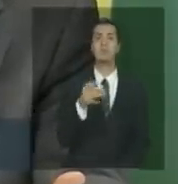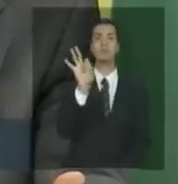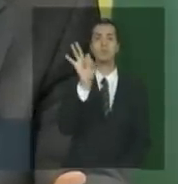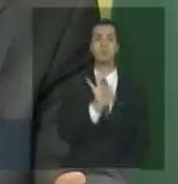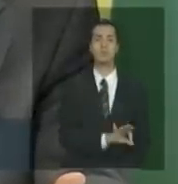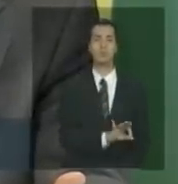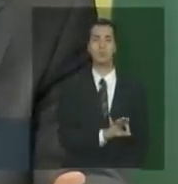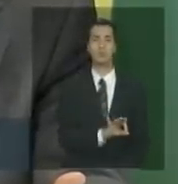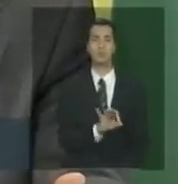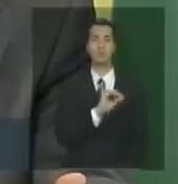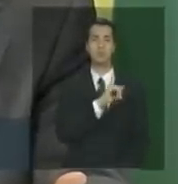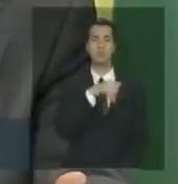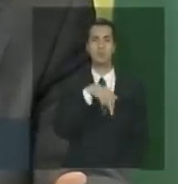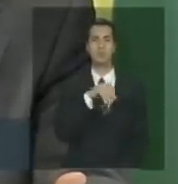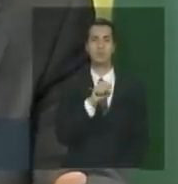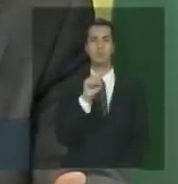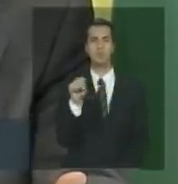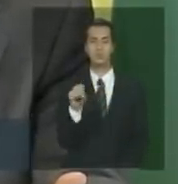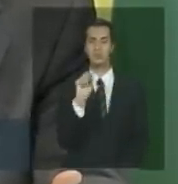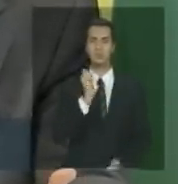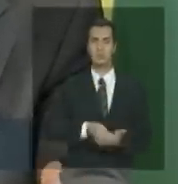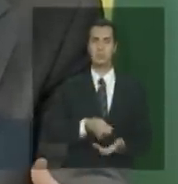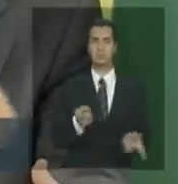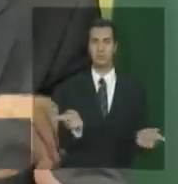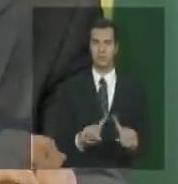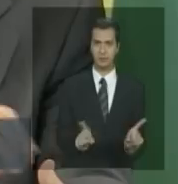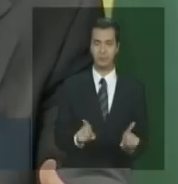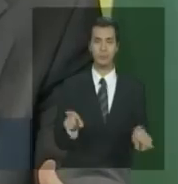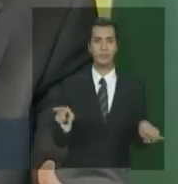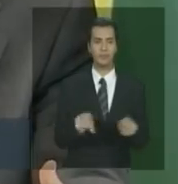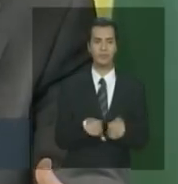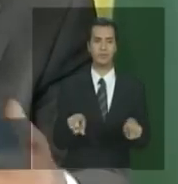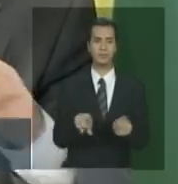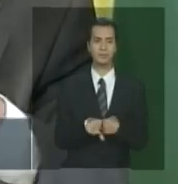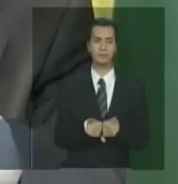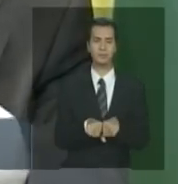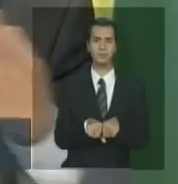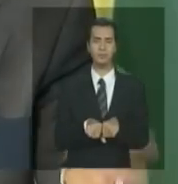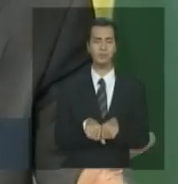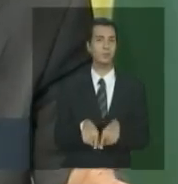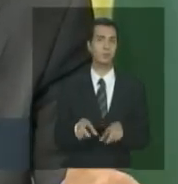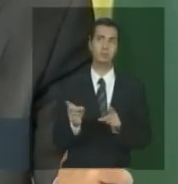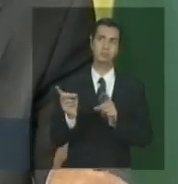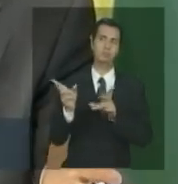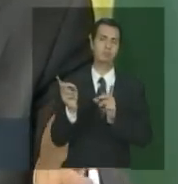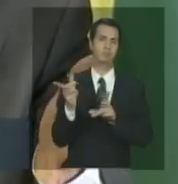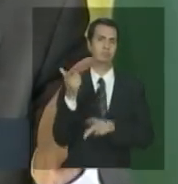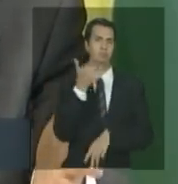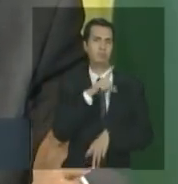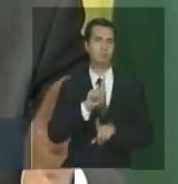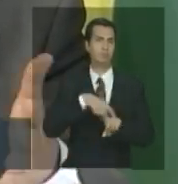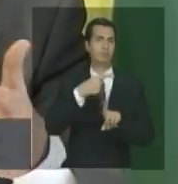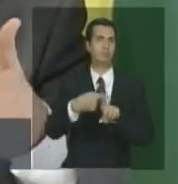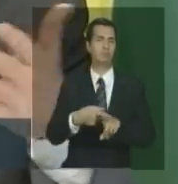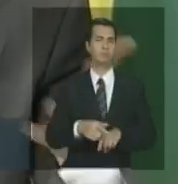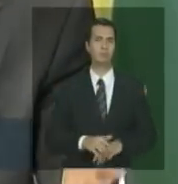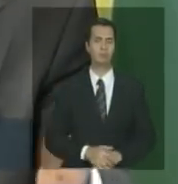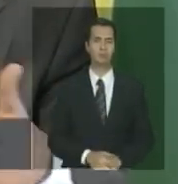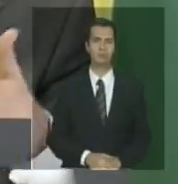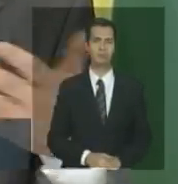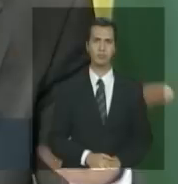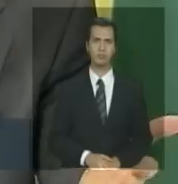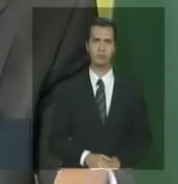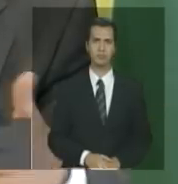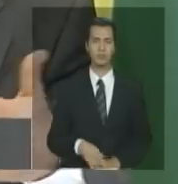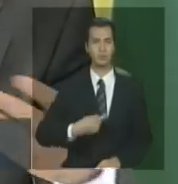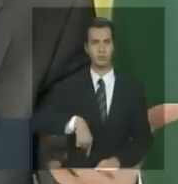menos de INSS, não vai pagar e não vai ser colocado em lugar nenhum. Então, é uma grande vantagem, tá certo?